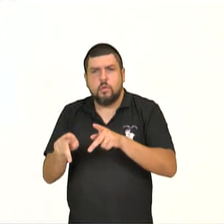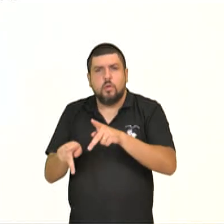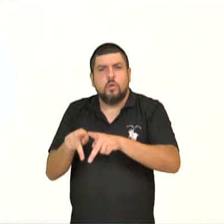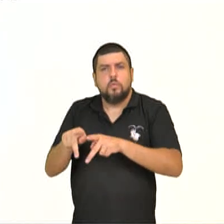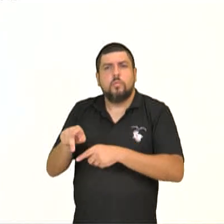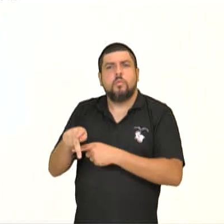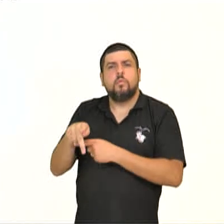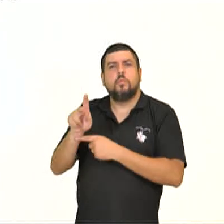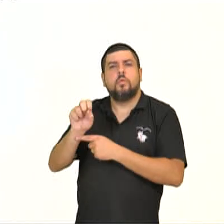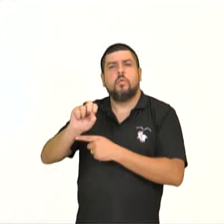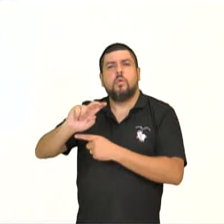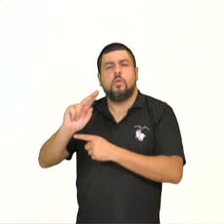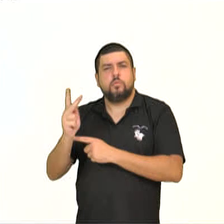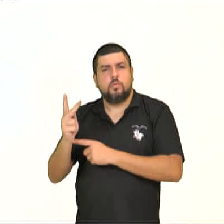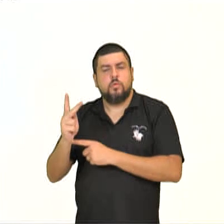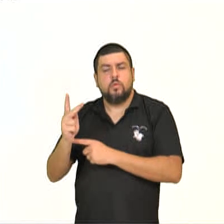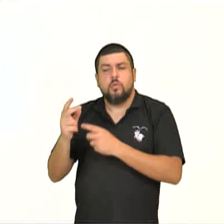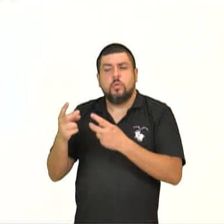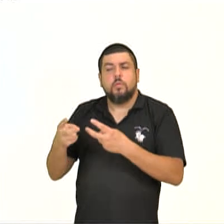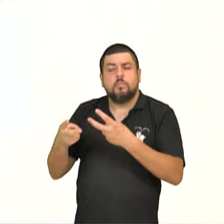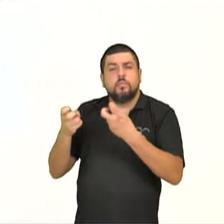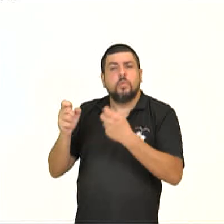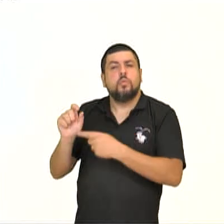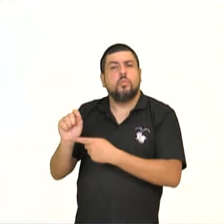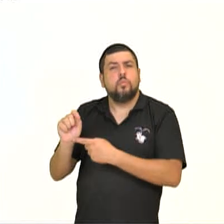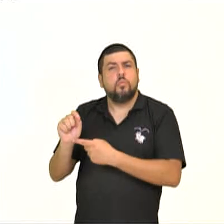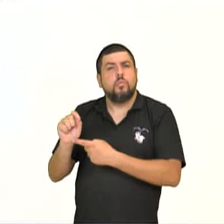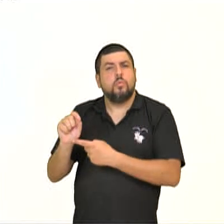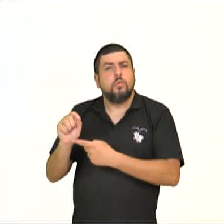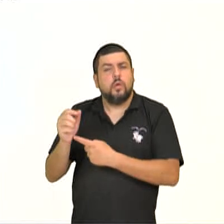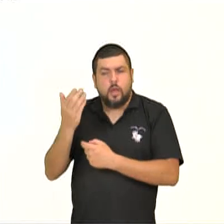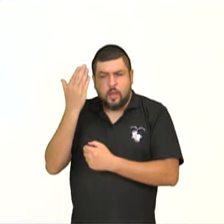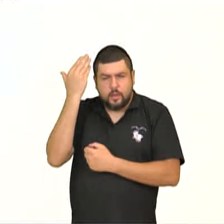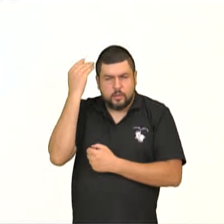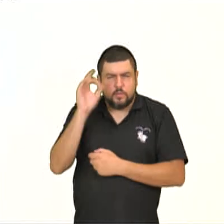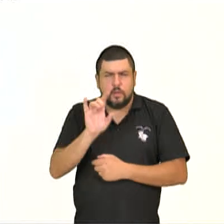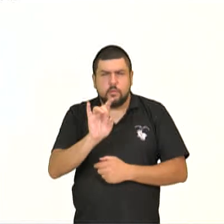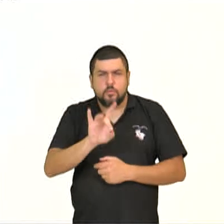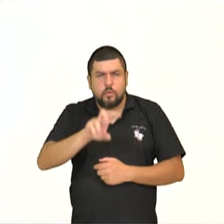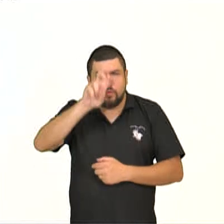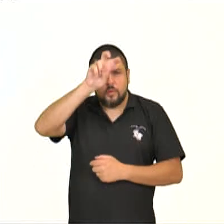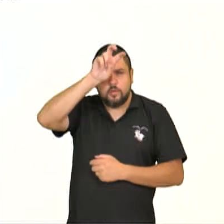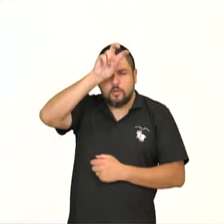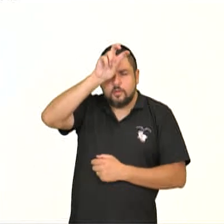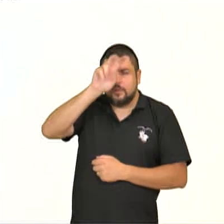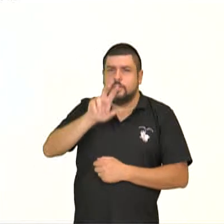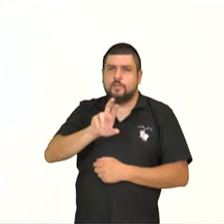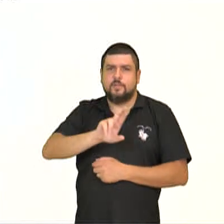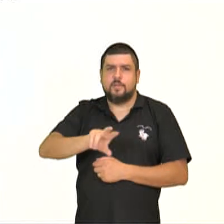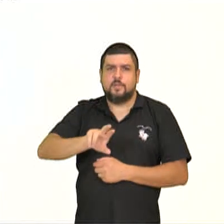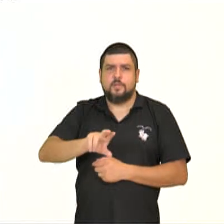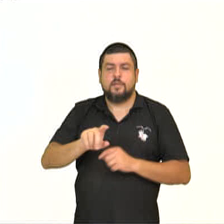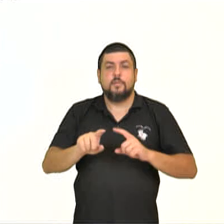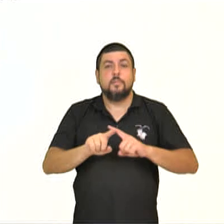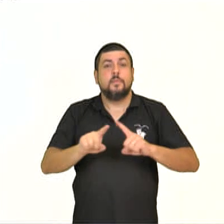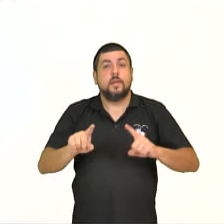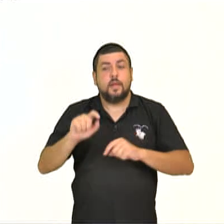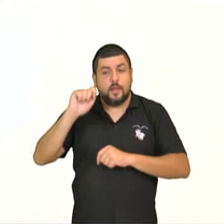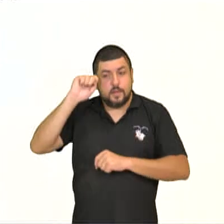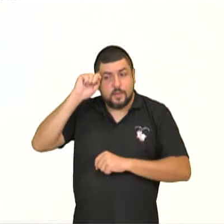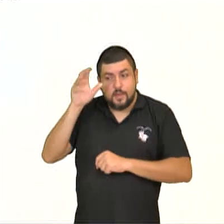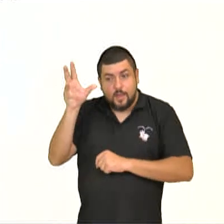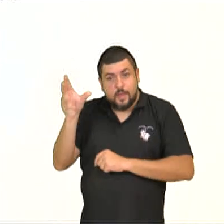egípcios, o único povo que se desenvolveu na região da África, na antiguidade. Demonstra como a África se tornou